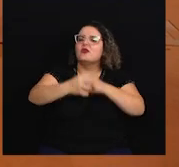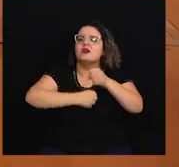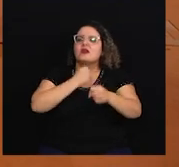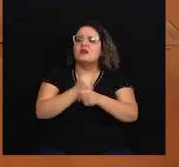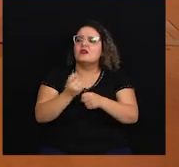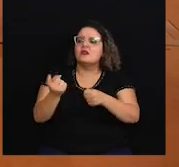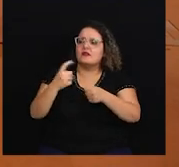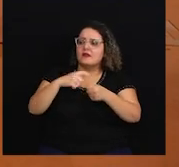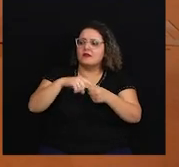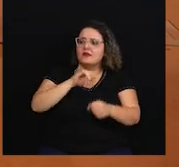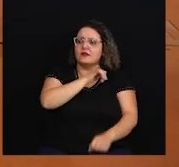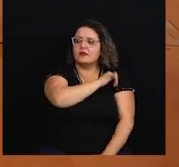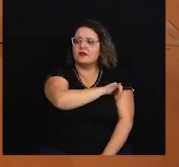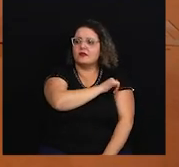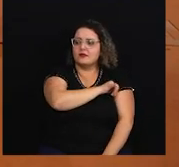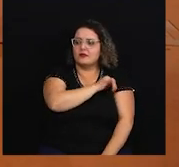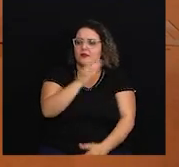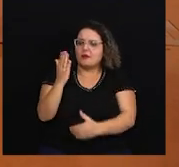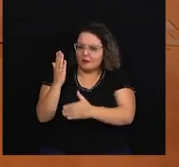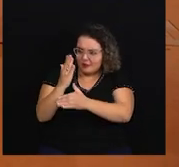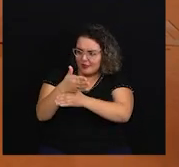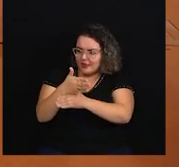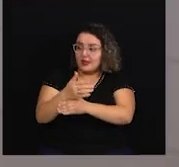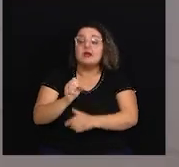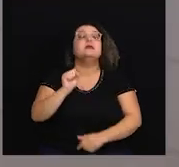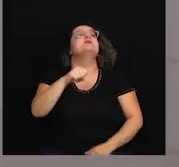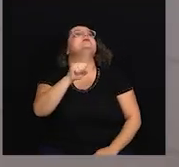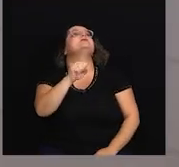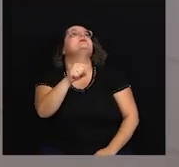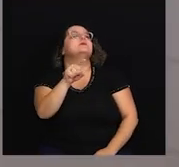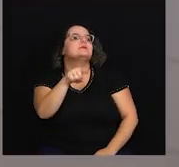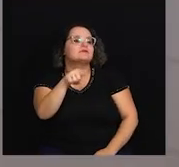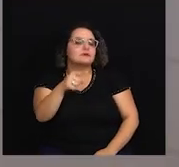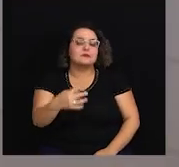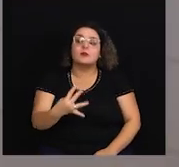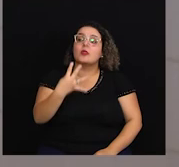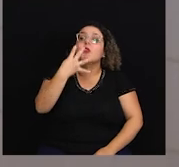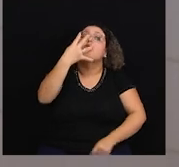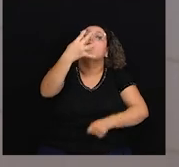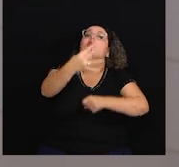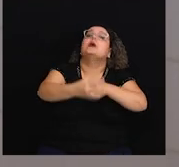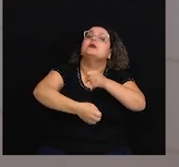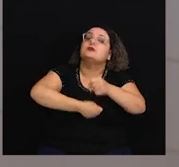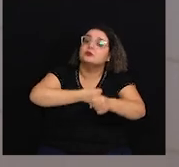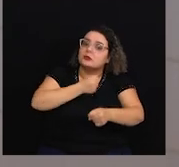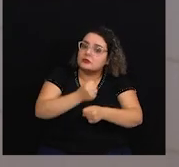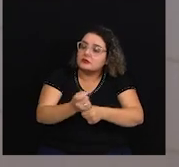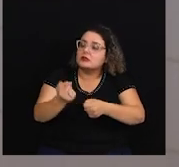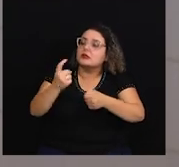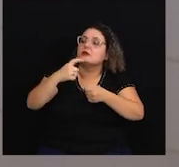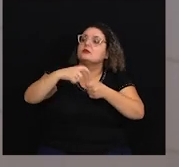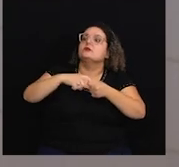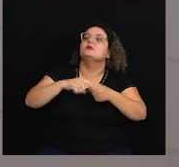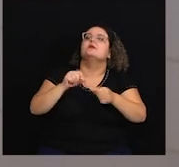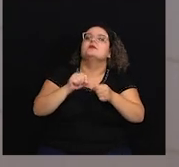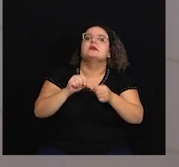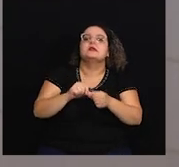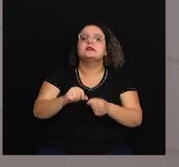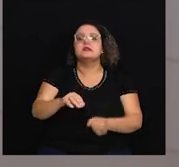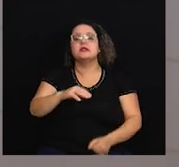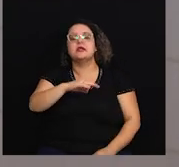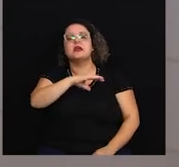retornou para o Rio de Janeiro né você pegar um táxi em princípio quatro anos depois eu fui fazer Vasco